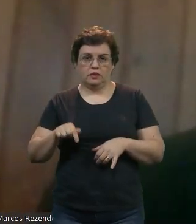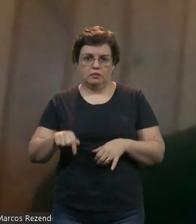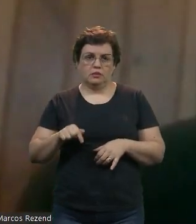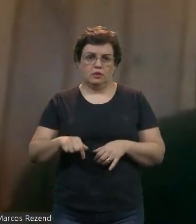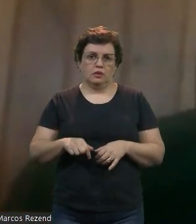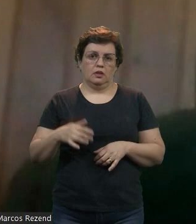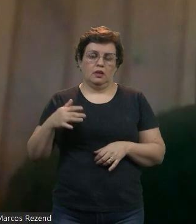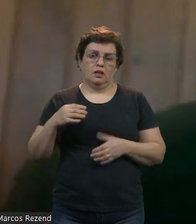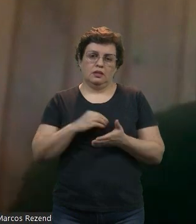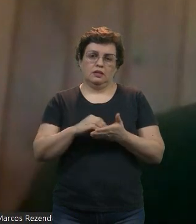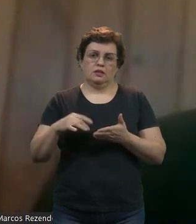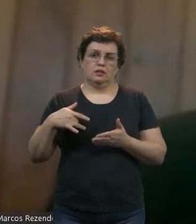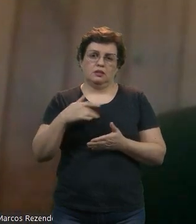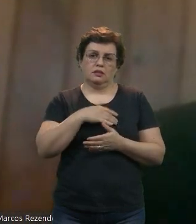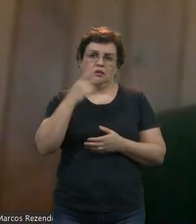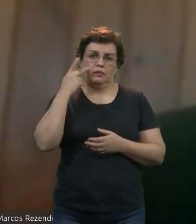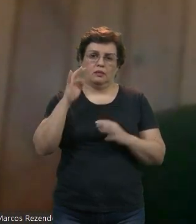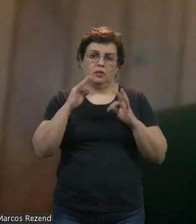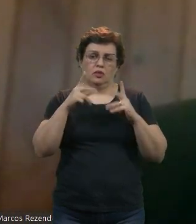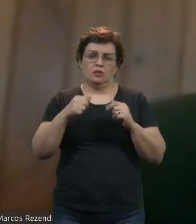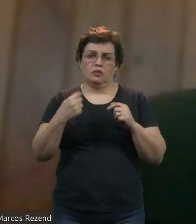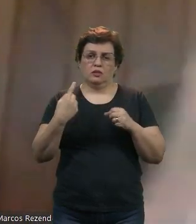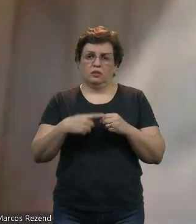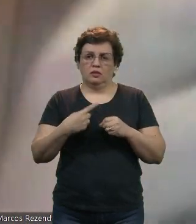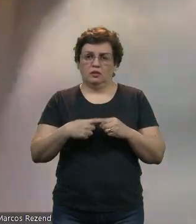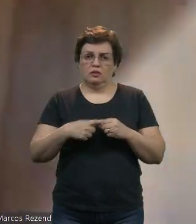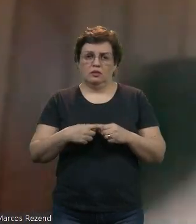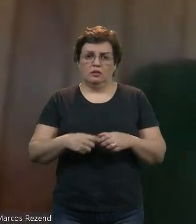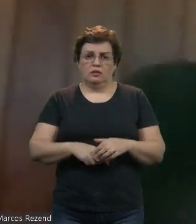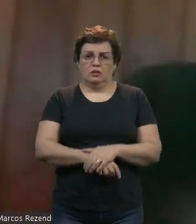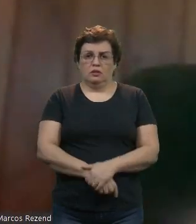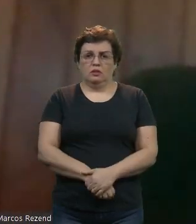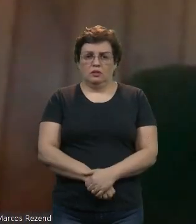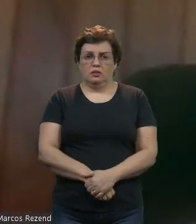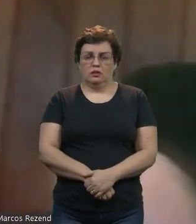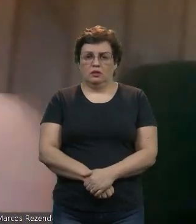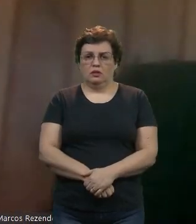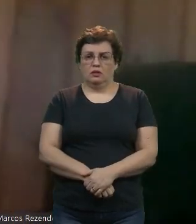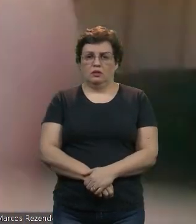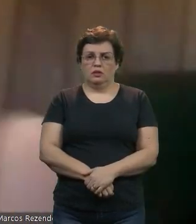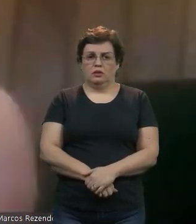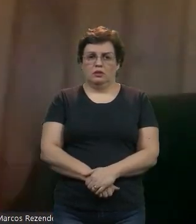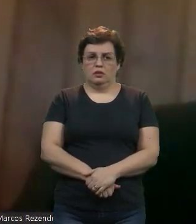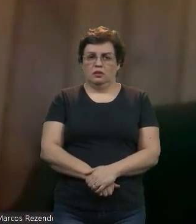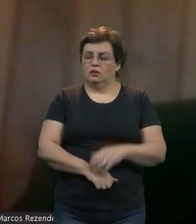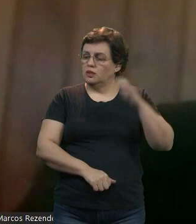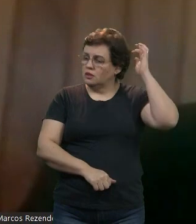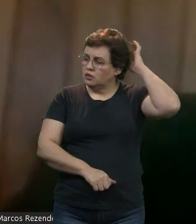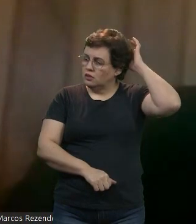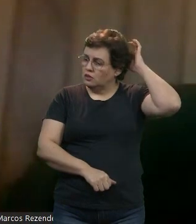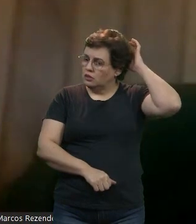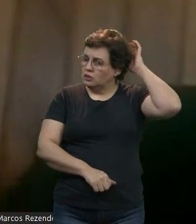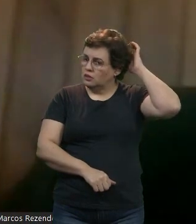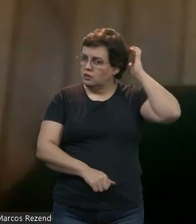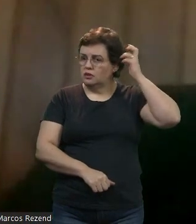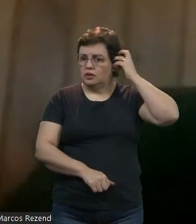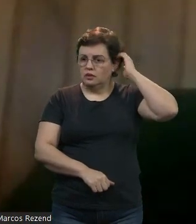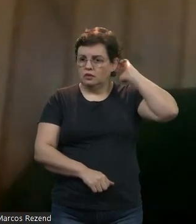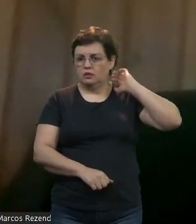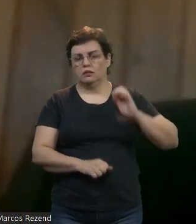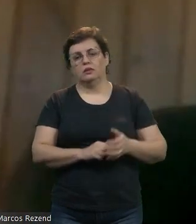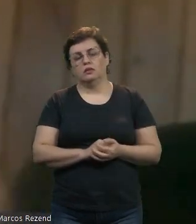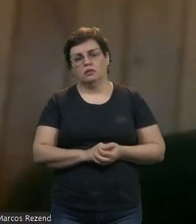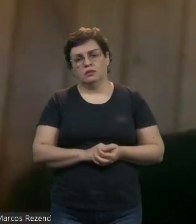tem feito para toda a cidade. Os pacientes assintomáticos que tiveram